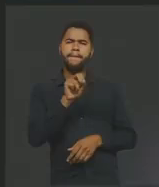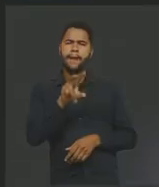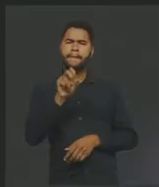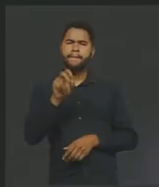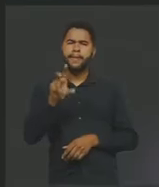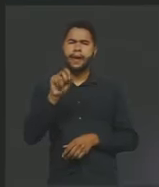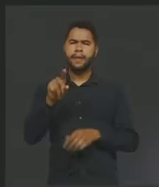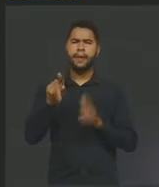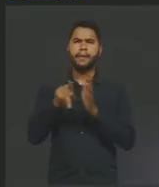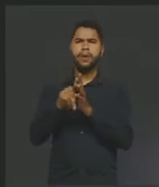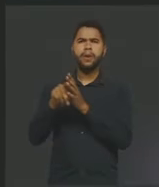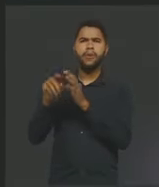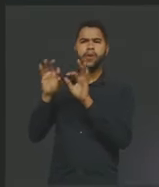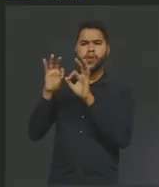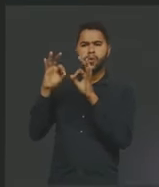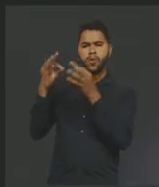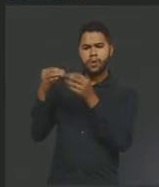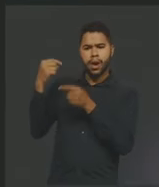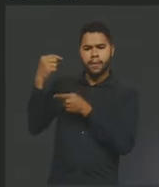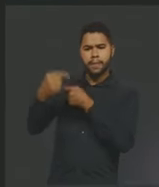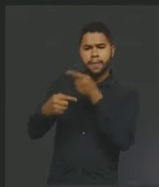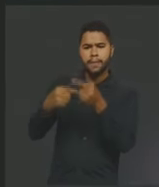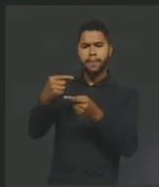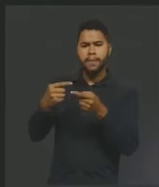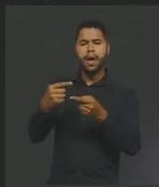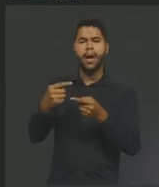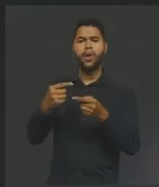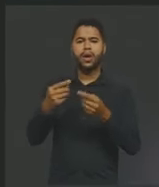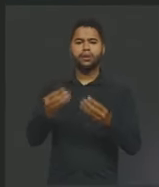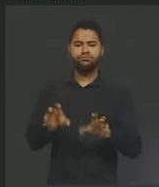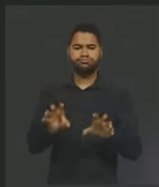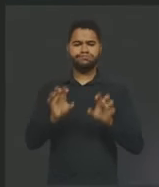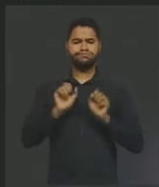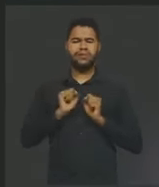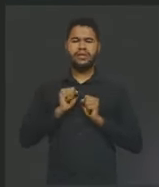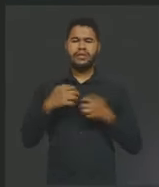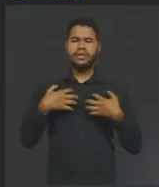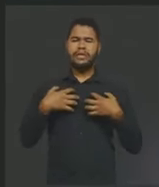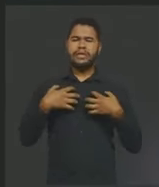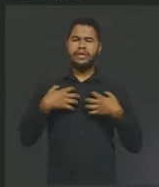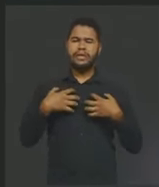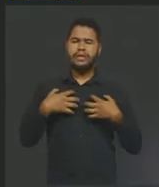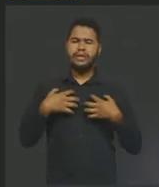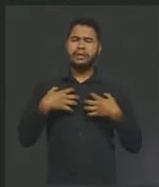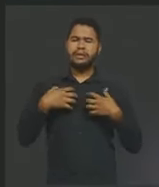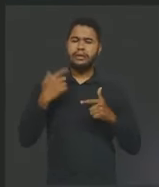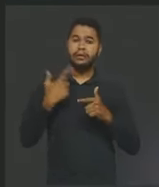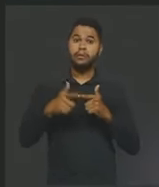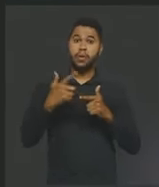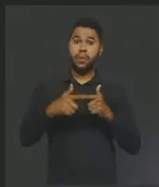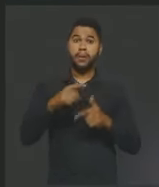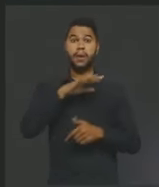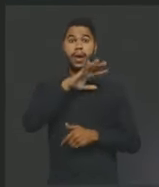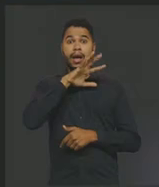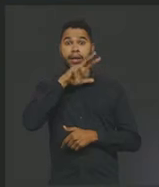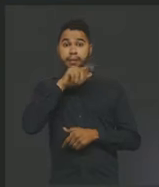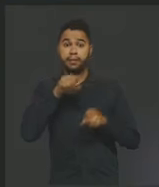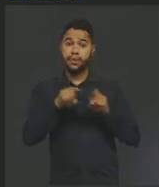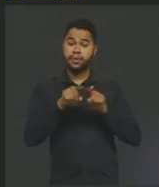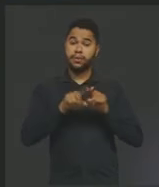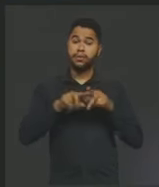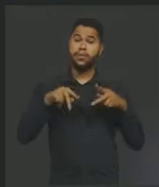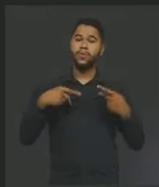vírus aí que causa infecções respiratórias em humanos e animais. O coronavírus,